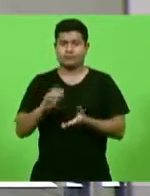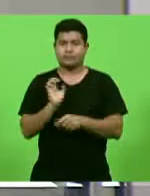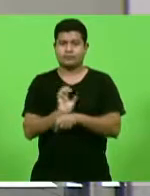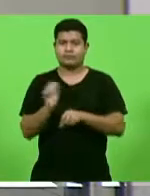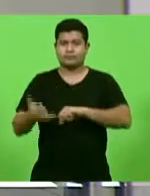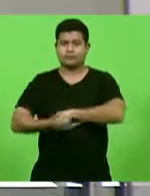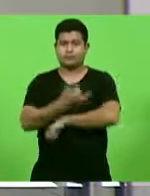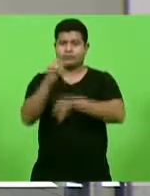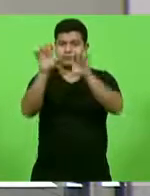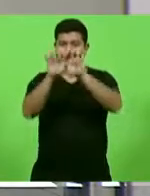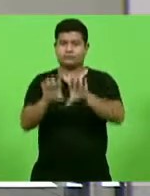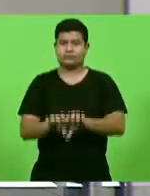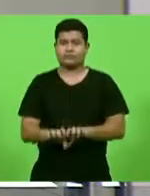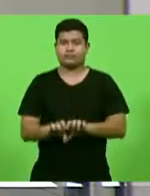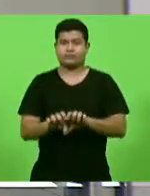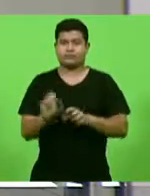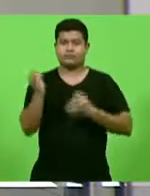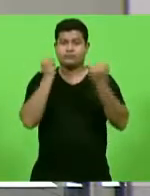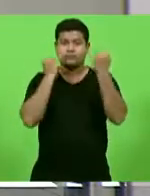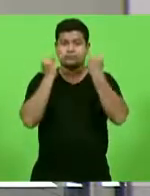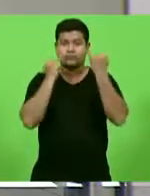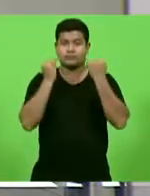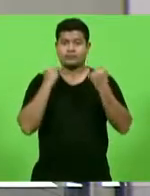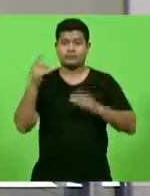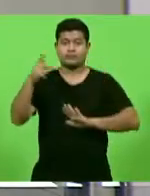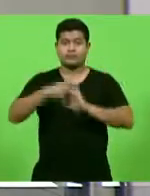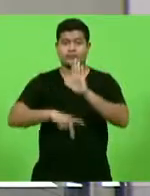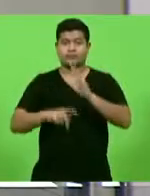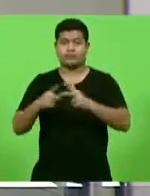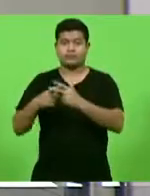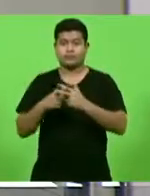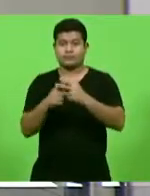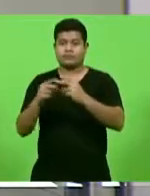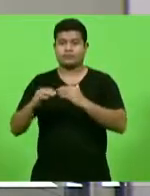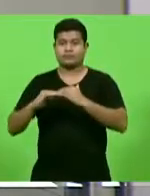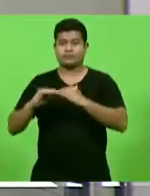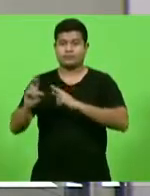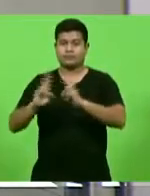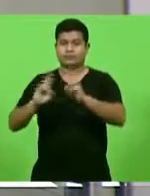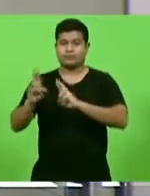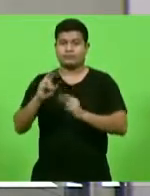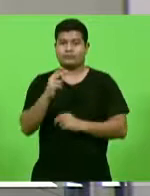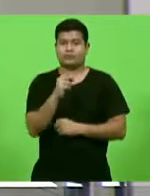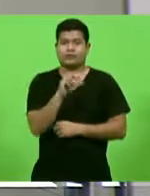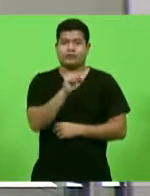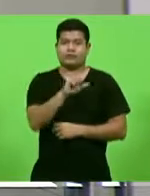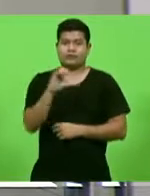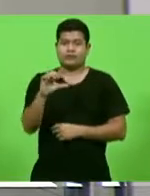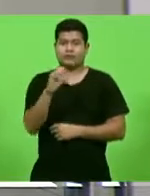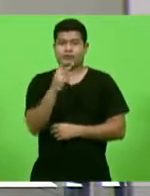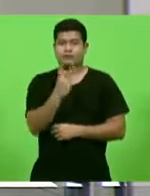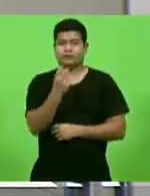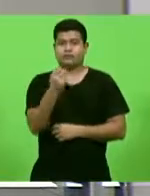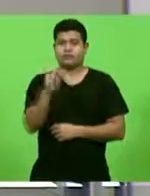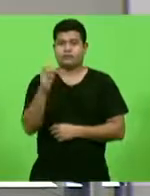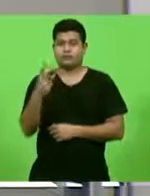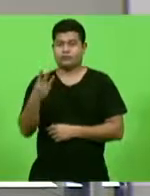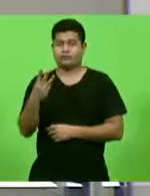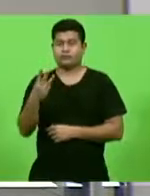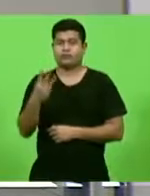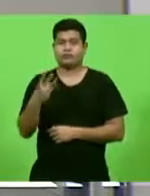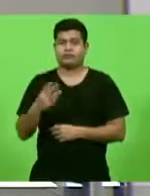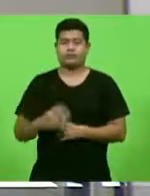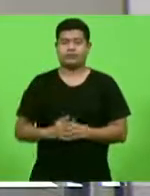Estado da Infraestrutura informações acerca do projeto da reforma da SC 283, trecho entre Águas de Chapecó e Palmitos, em